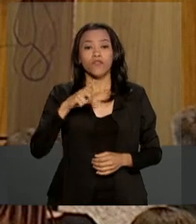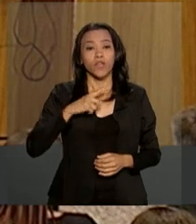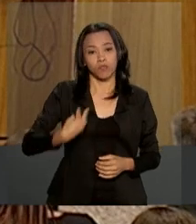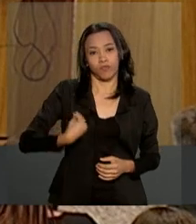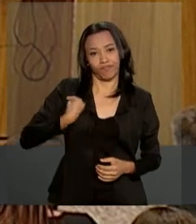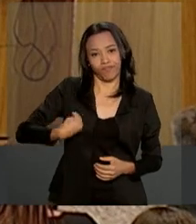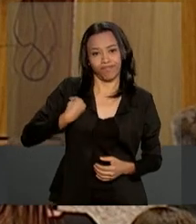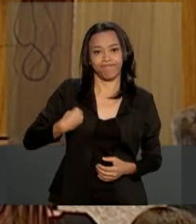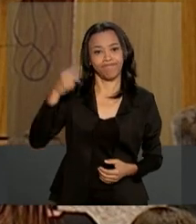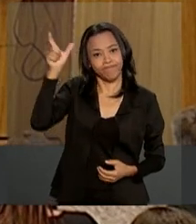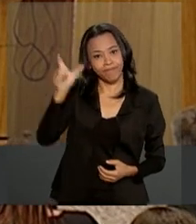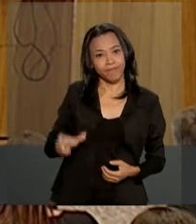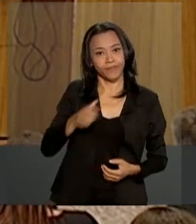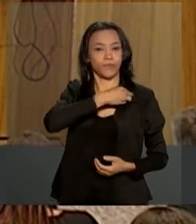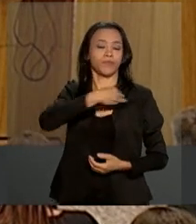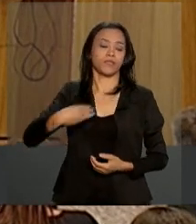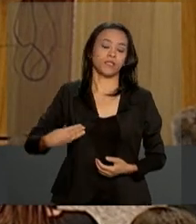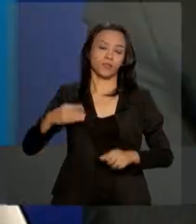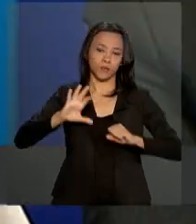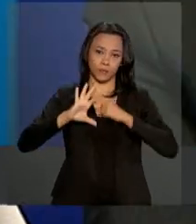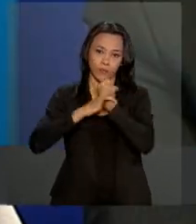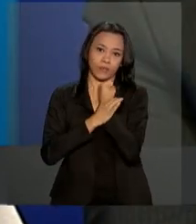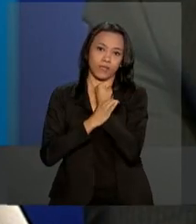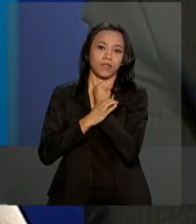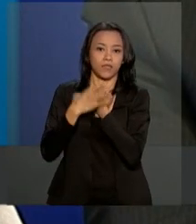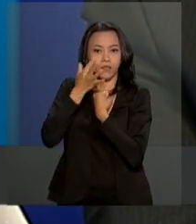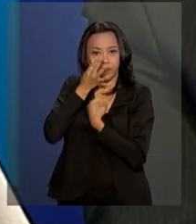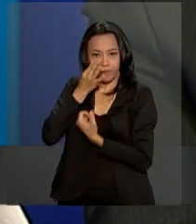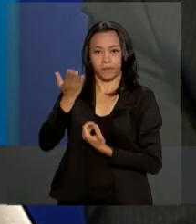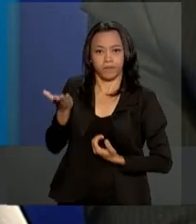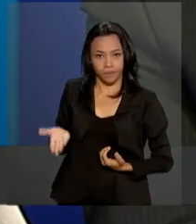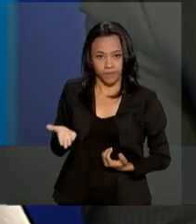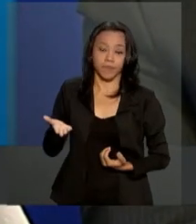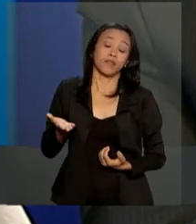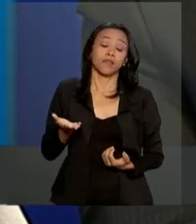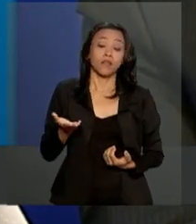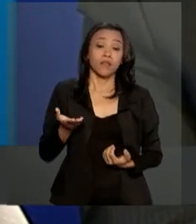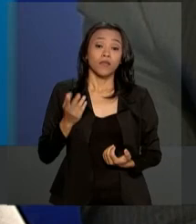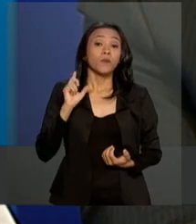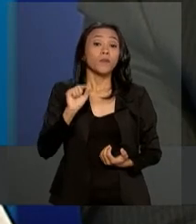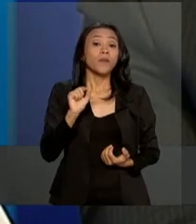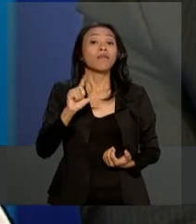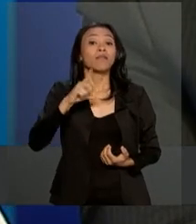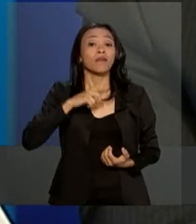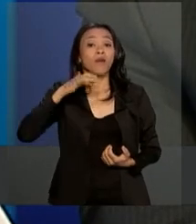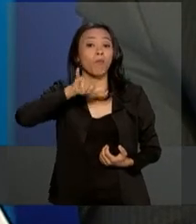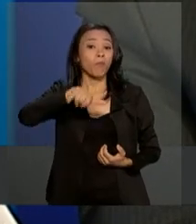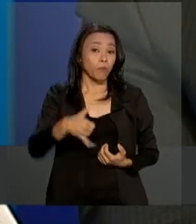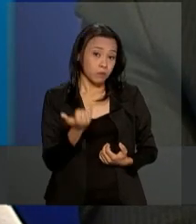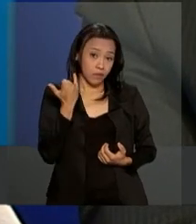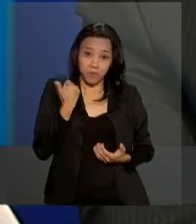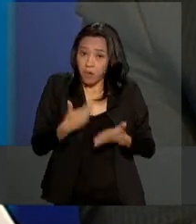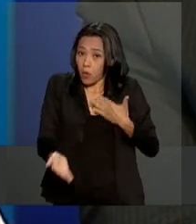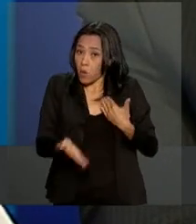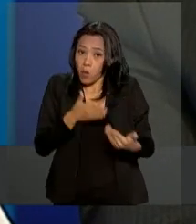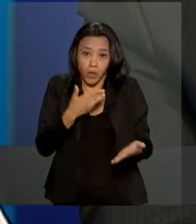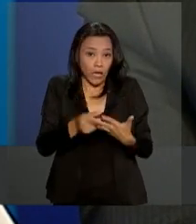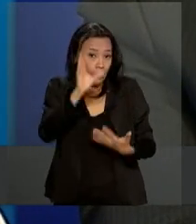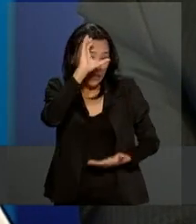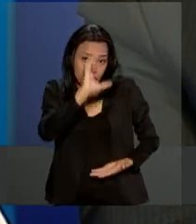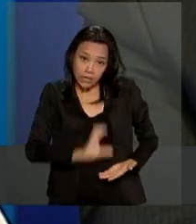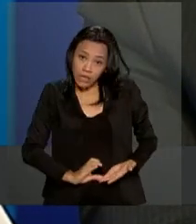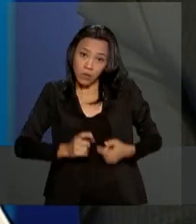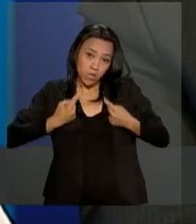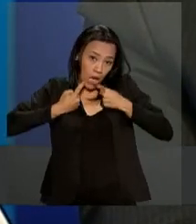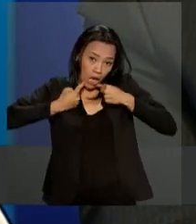na de segurança e seguramente você tem a oportunidade para qualquer cidadão de fazer uma